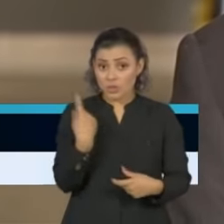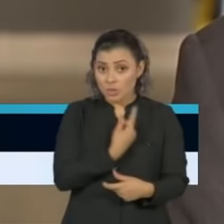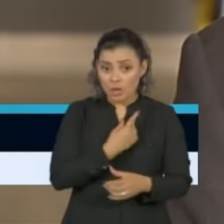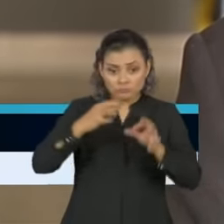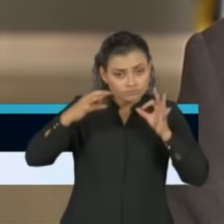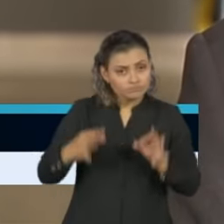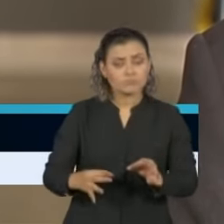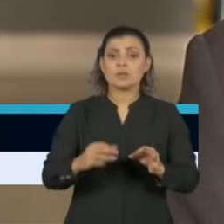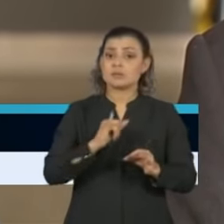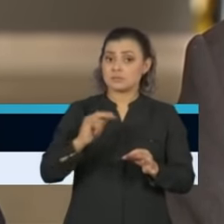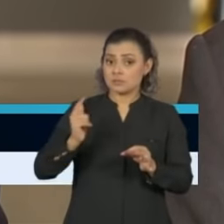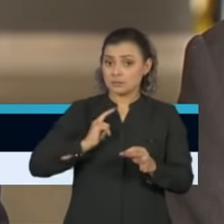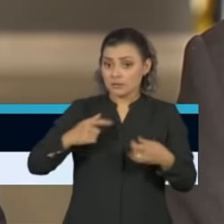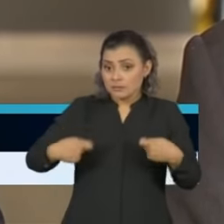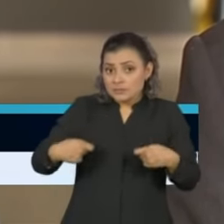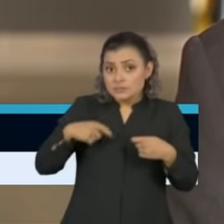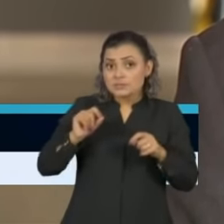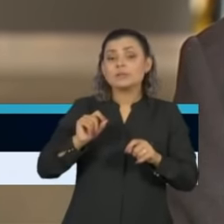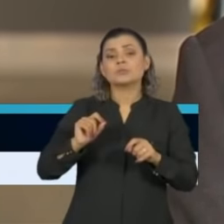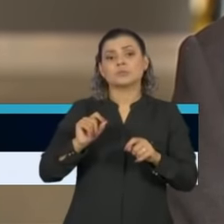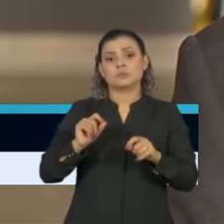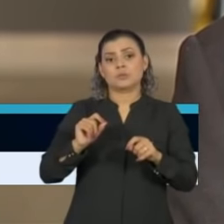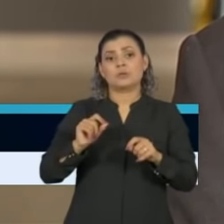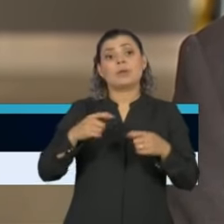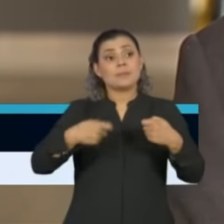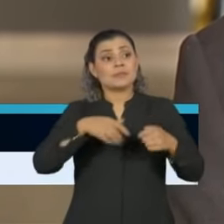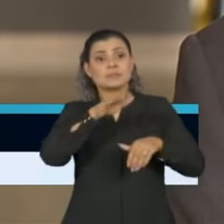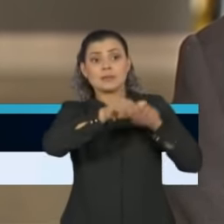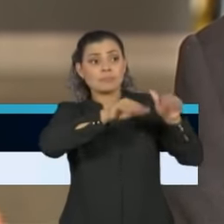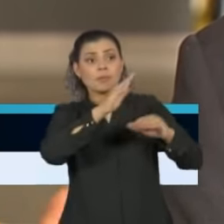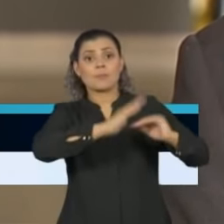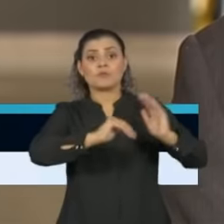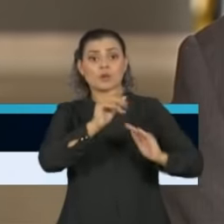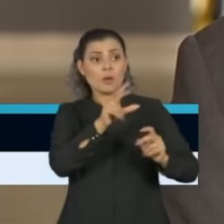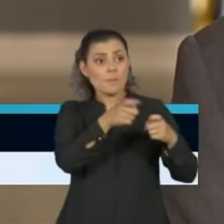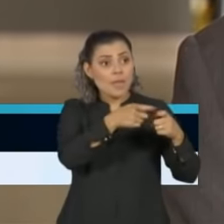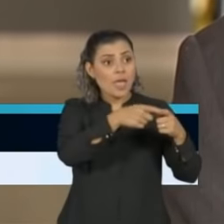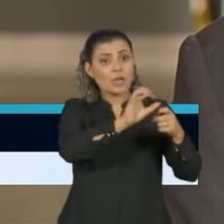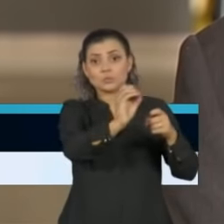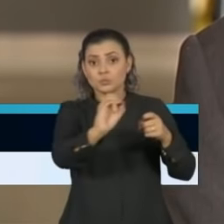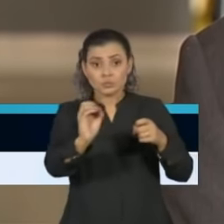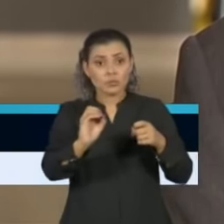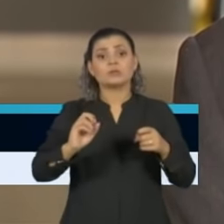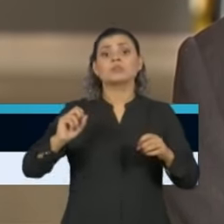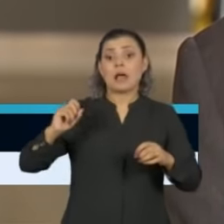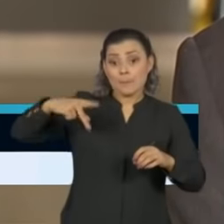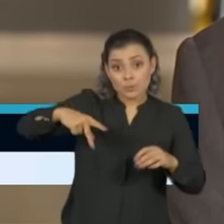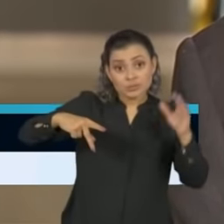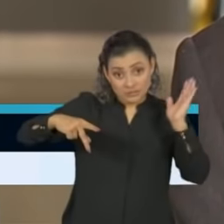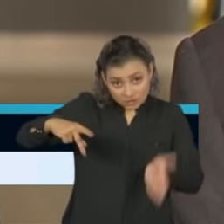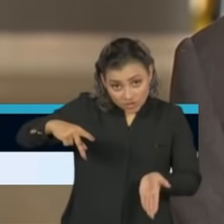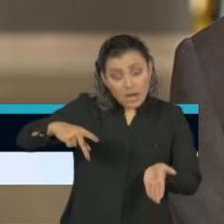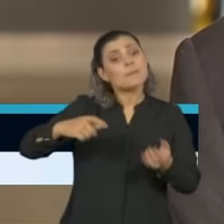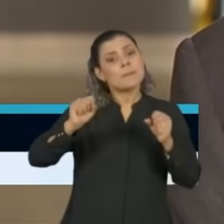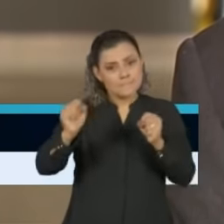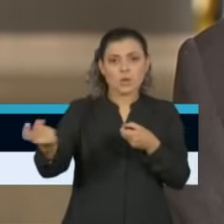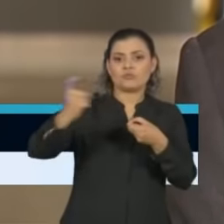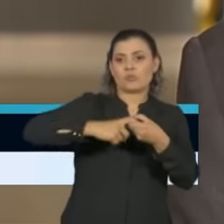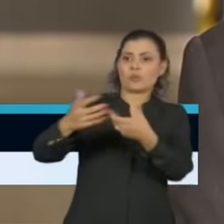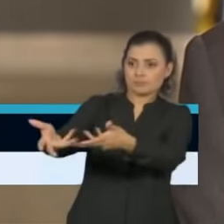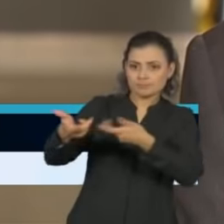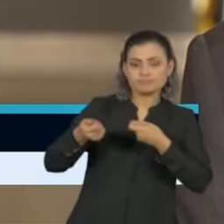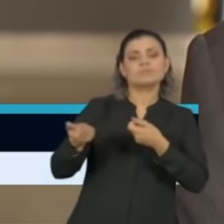descartamos, se houver a necessidade, de convocar também médicos e profissionais que já não estejam no curso das suas atividades, mas que poderão ser